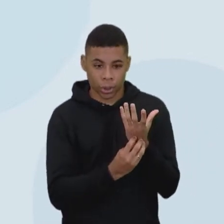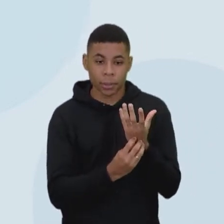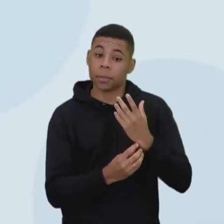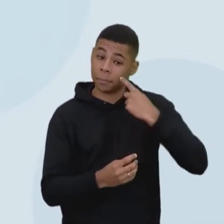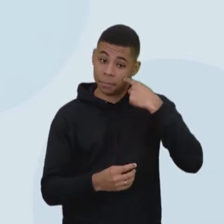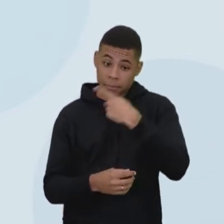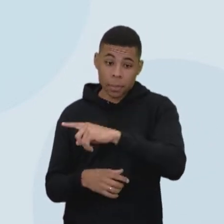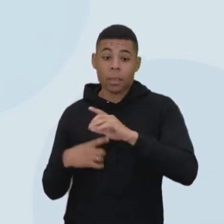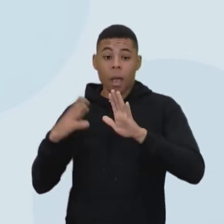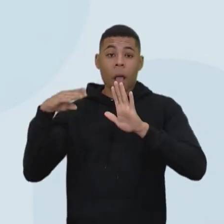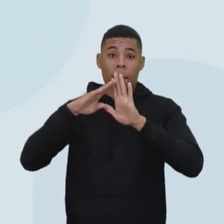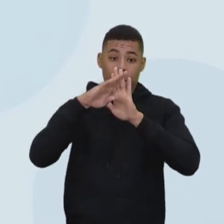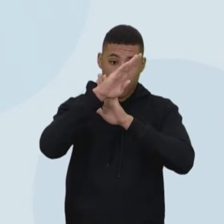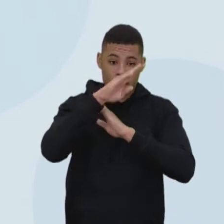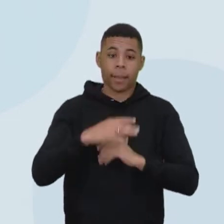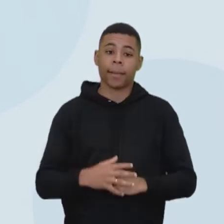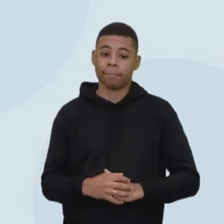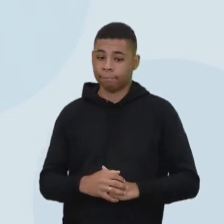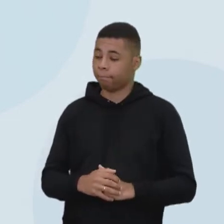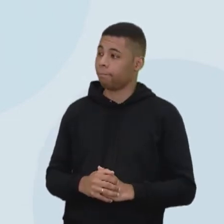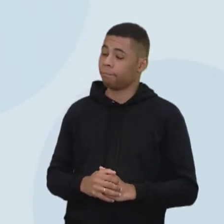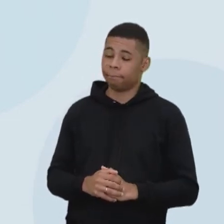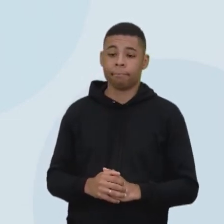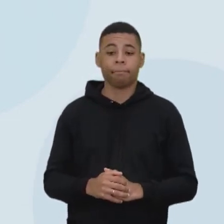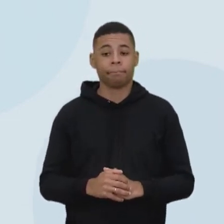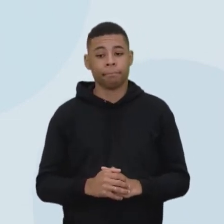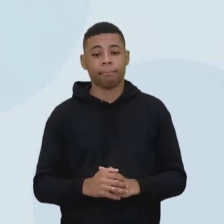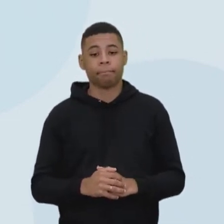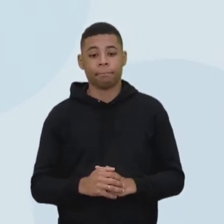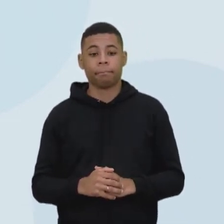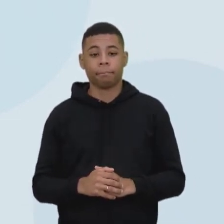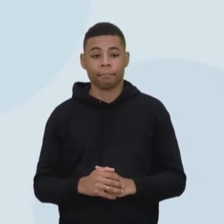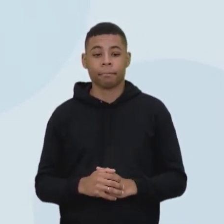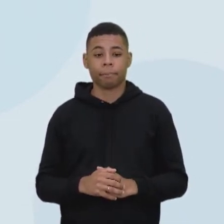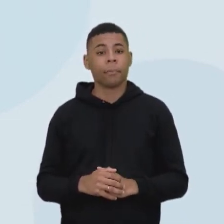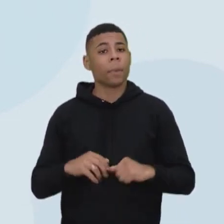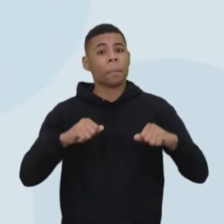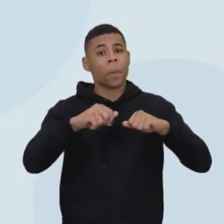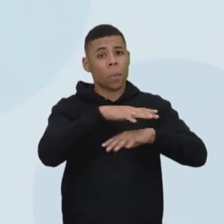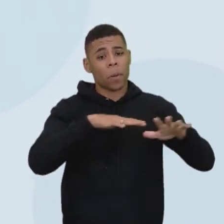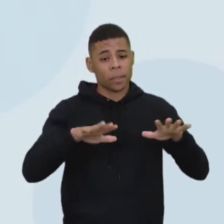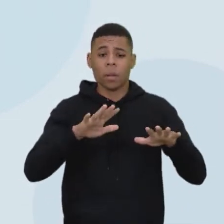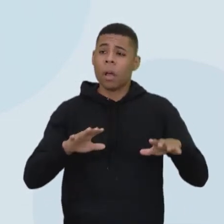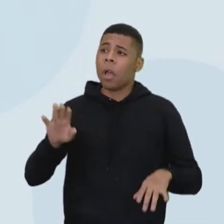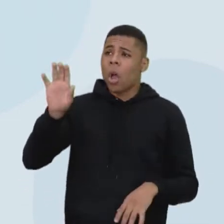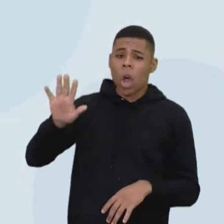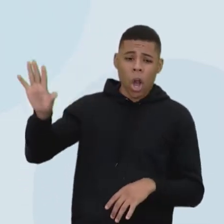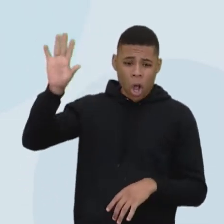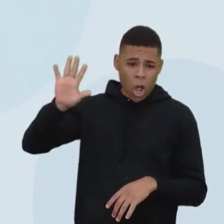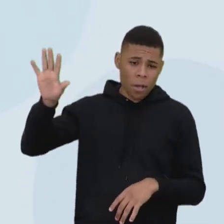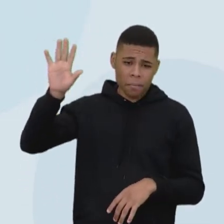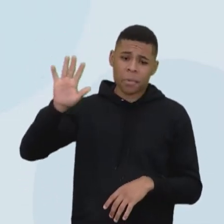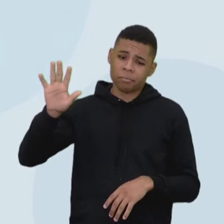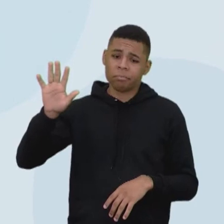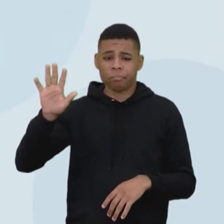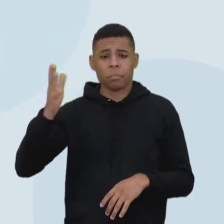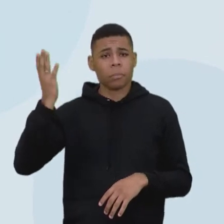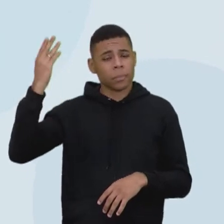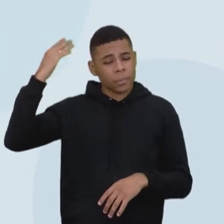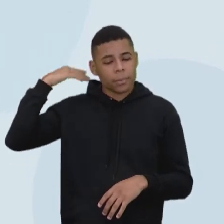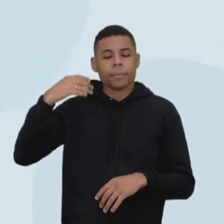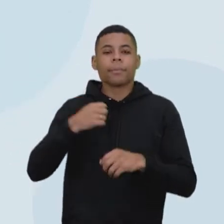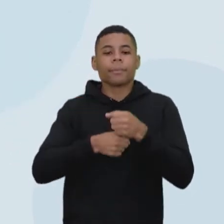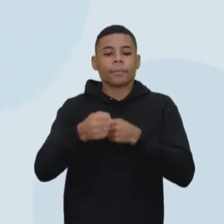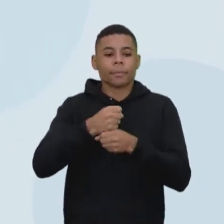se aumenta, né, em boa parte aí dos continentes a população, com exceção da Europa, né, que a partir aí da década de